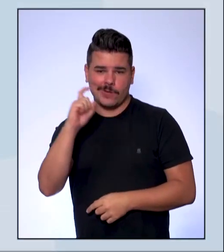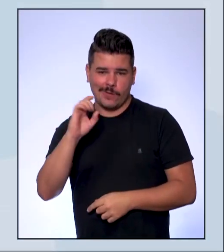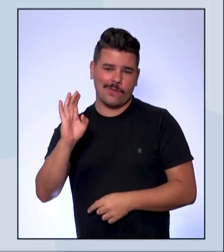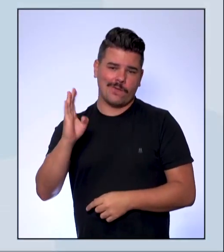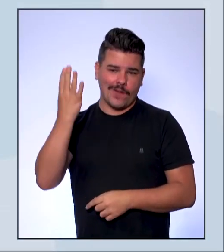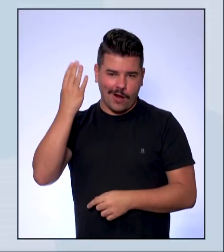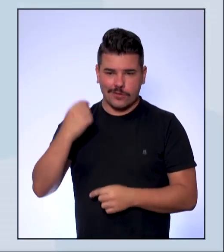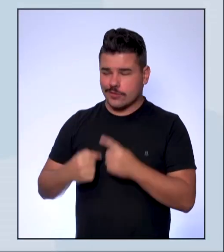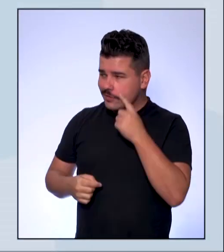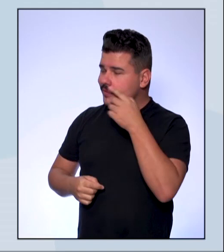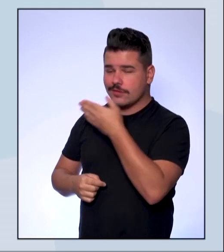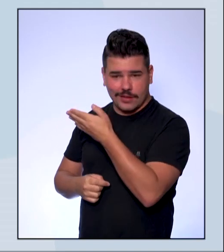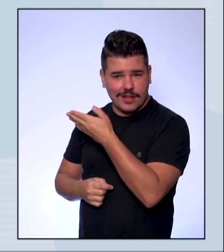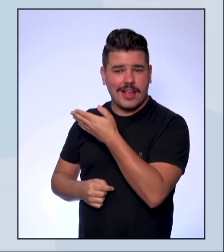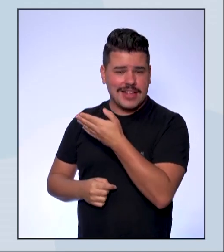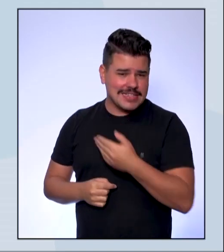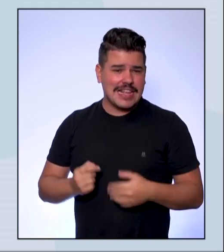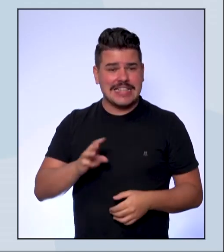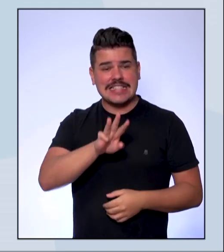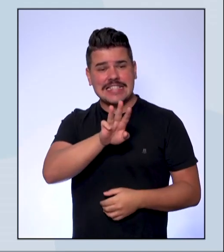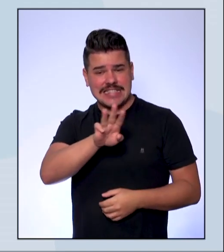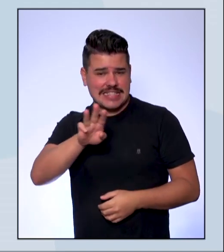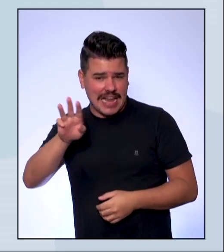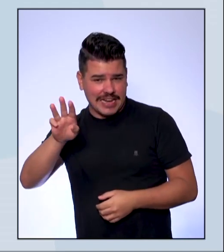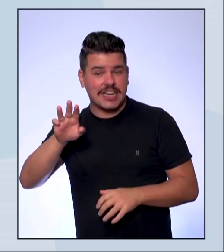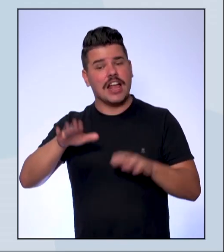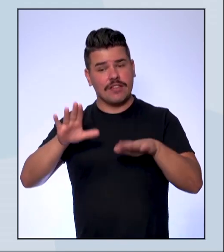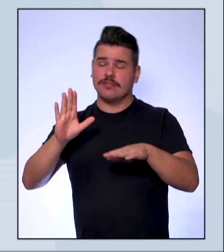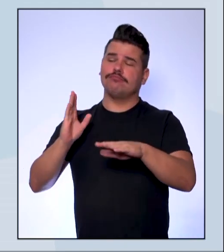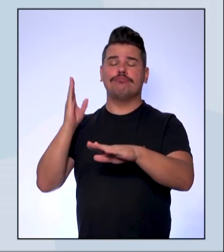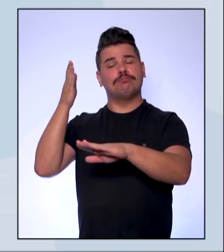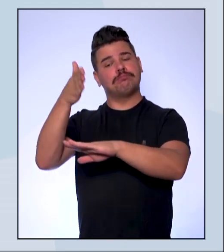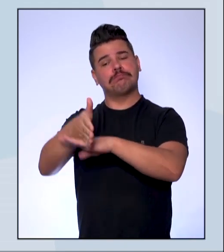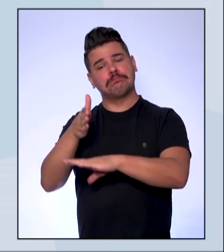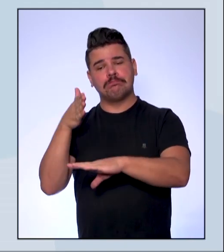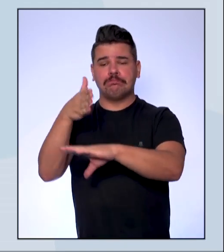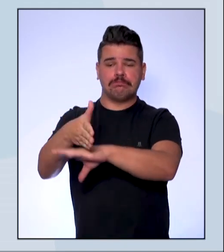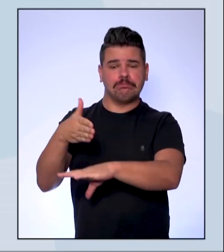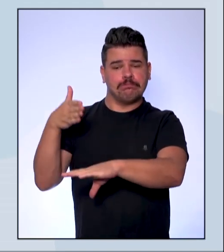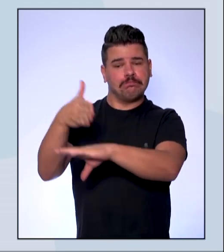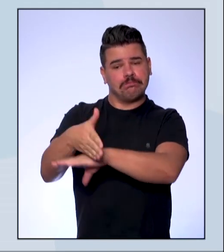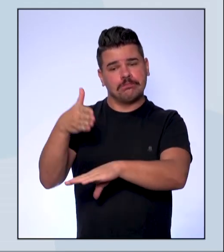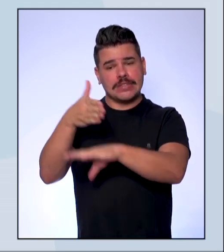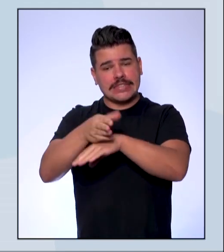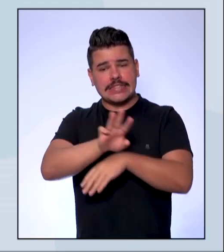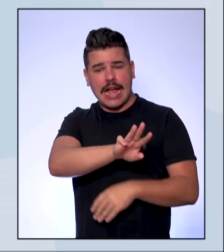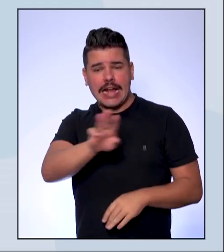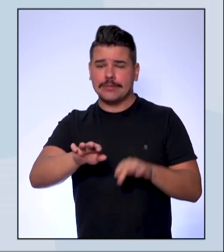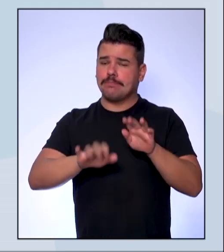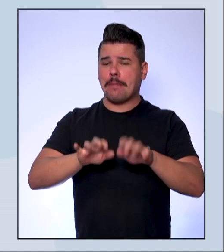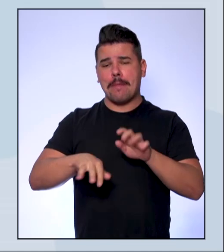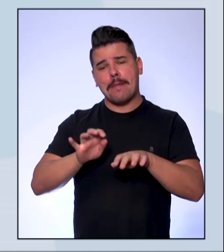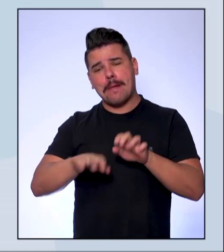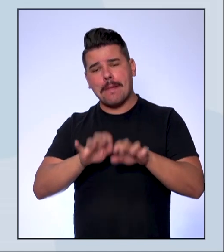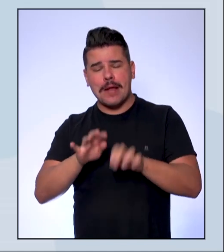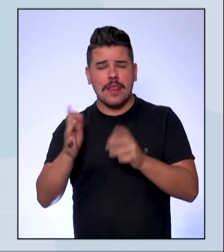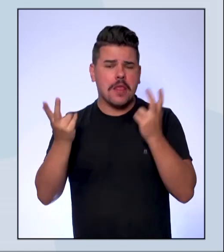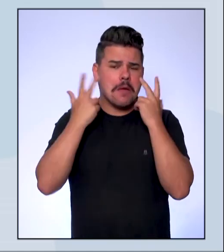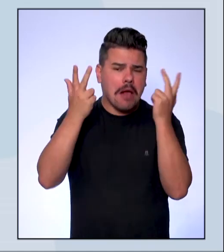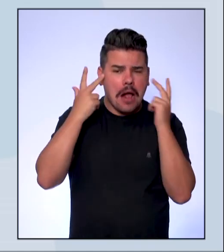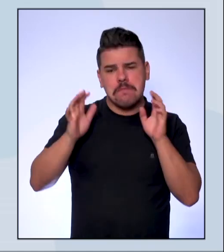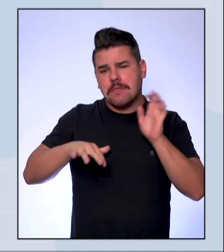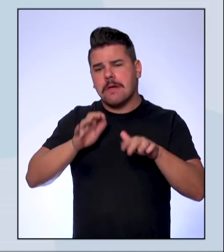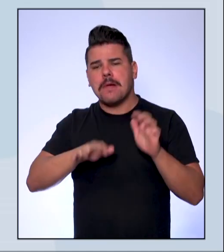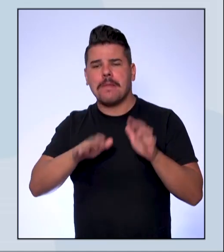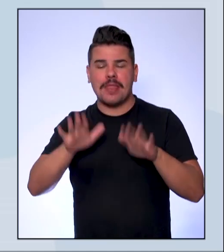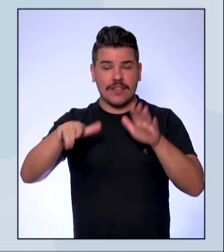vocês, que é o que acontece. A gente normalmente tem sites que a gente sempre acessa, né, que para notícias,